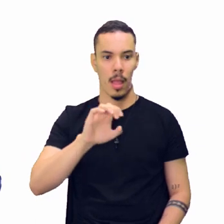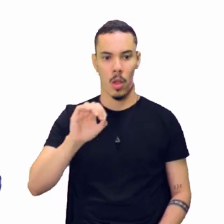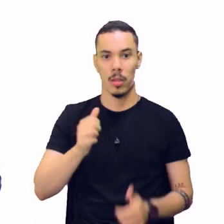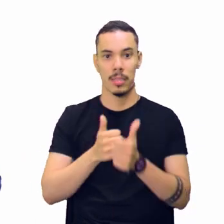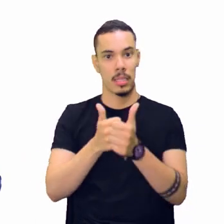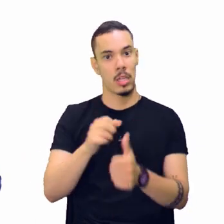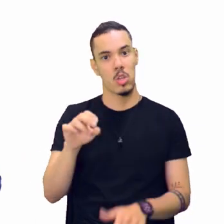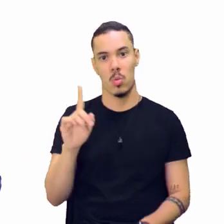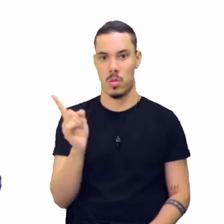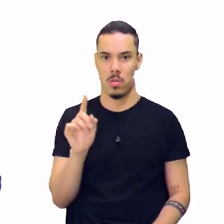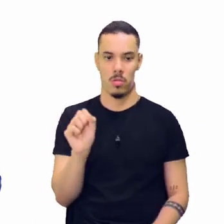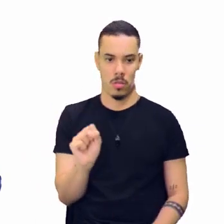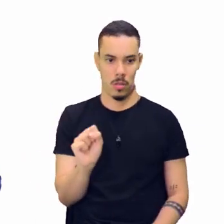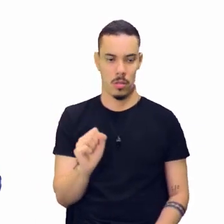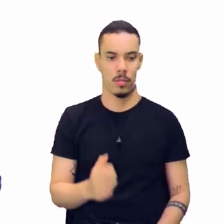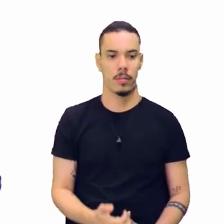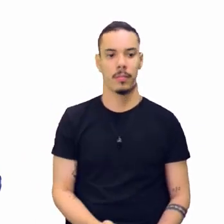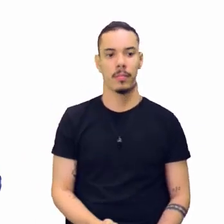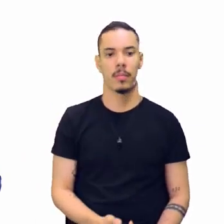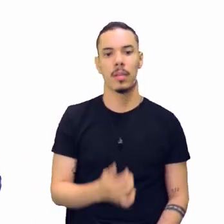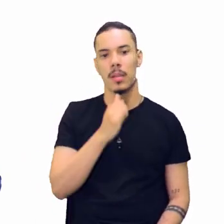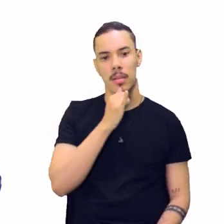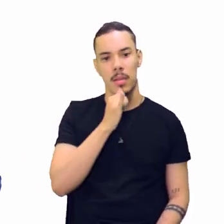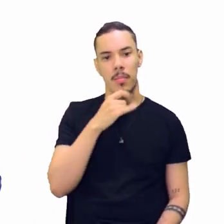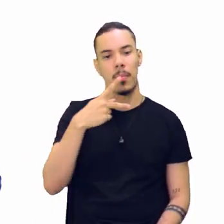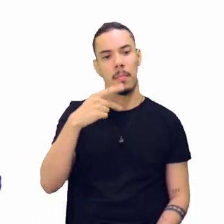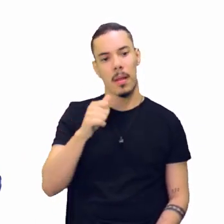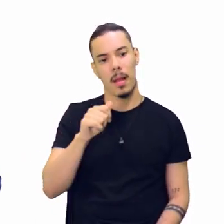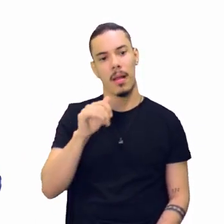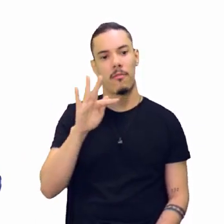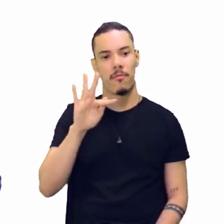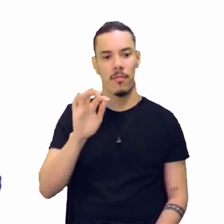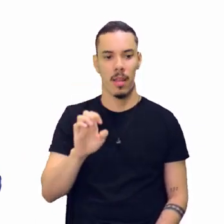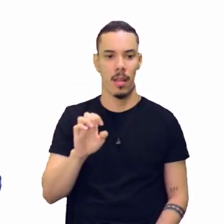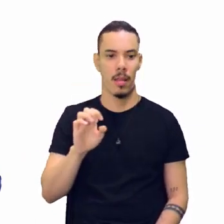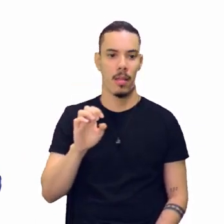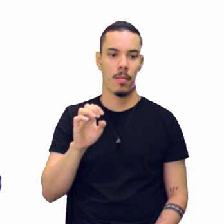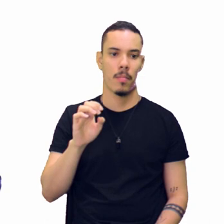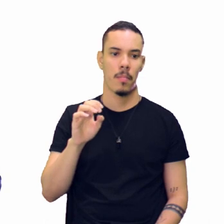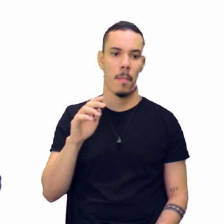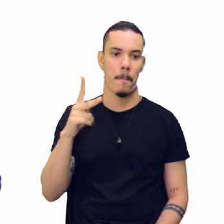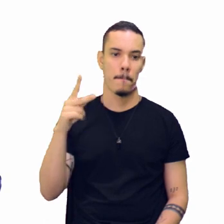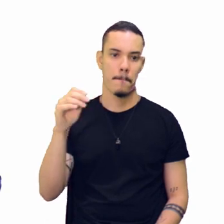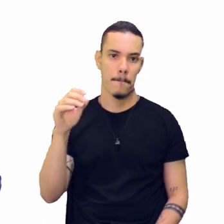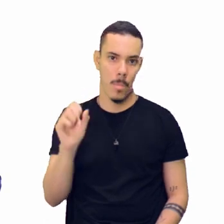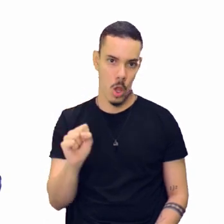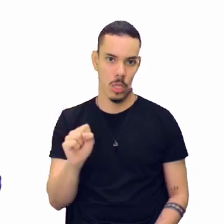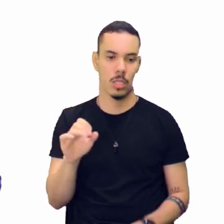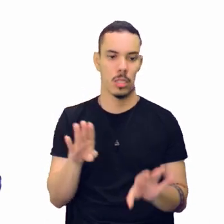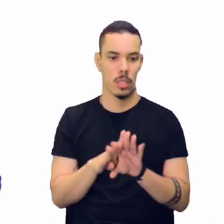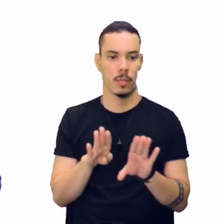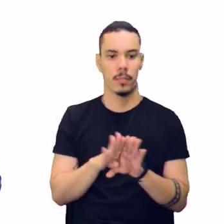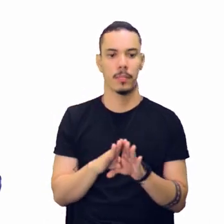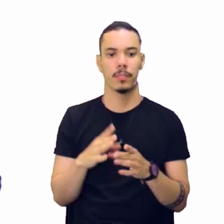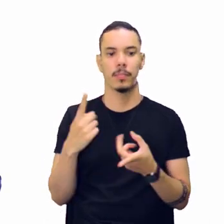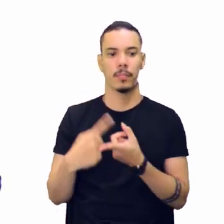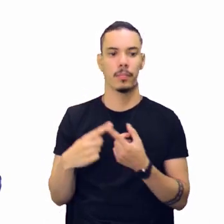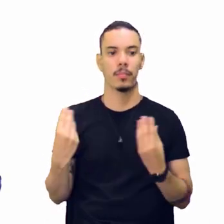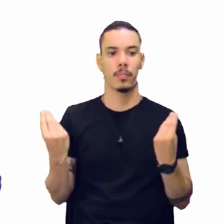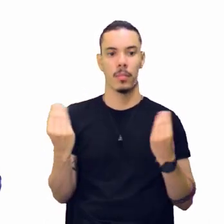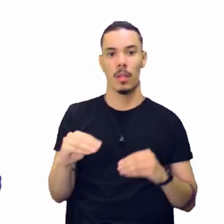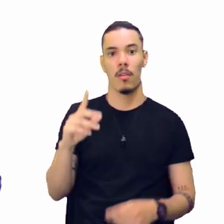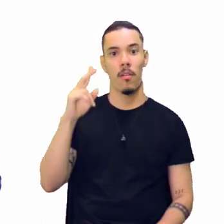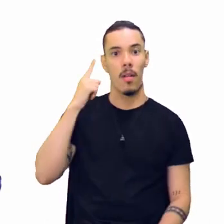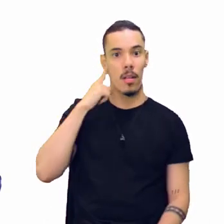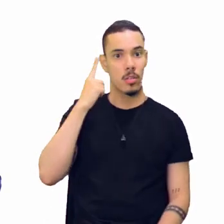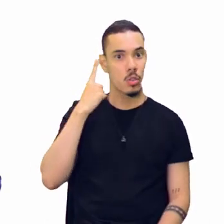Então, tem um exemplo aqui de pá, fé e pó. Eu posso falar pás, fés e pós. Então, monossílabo